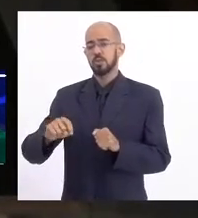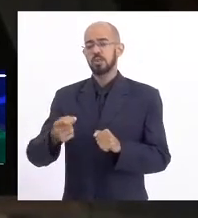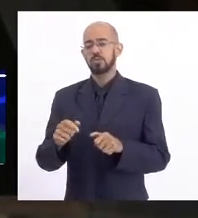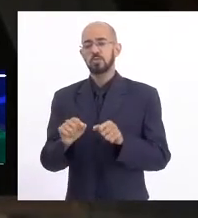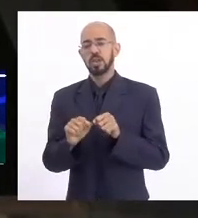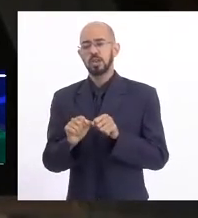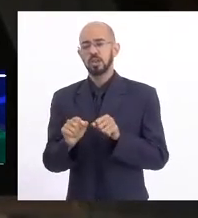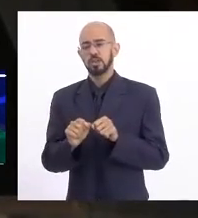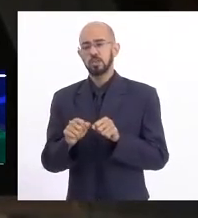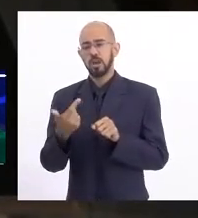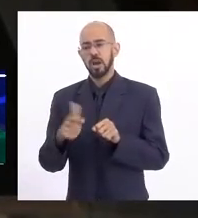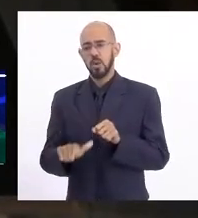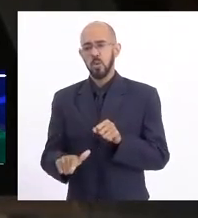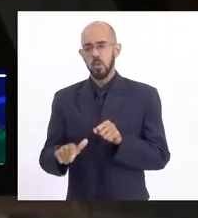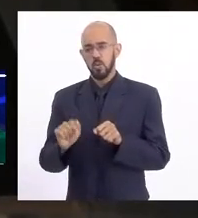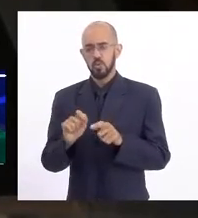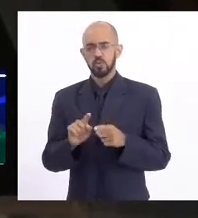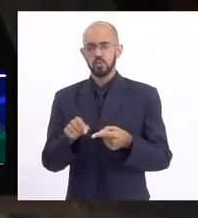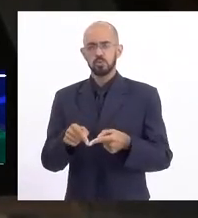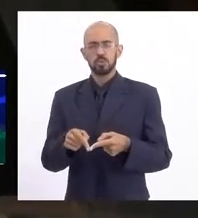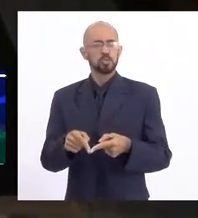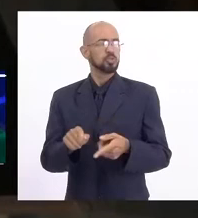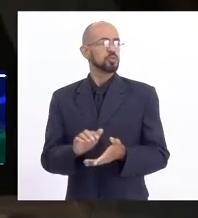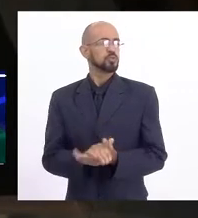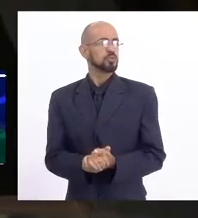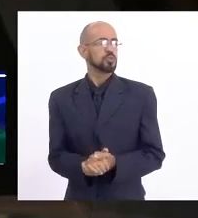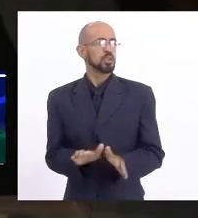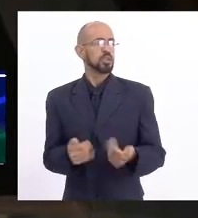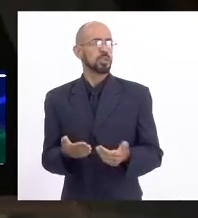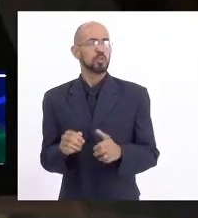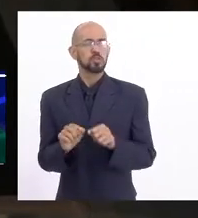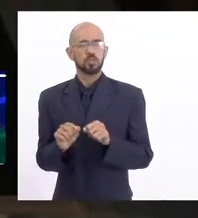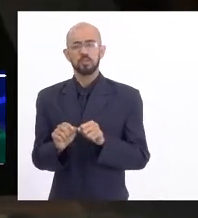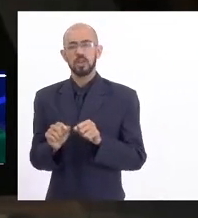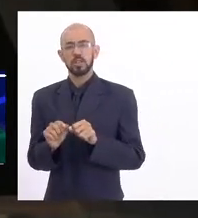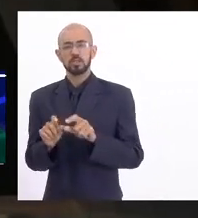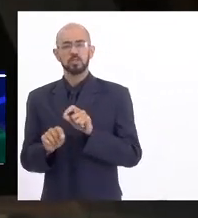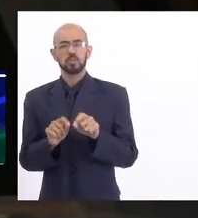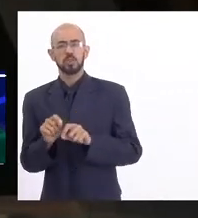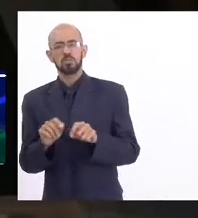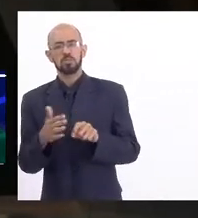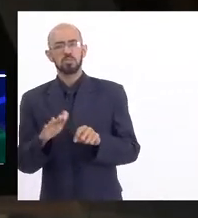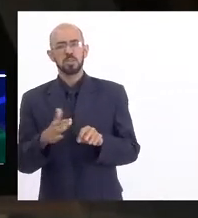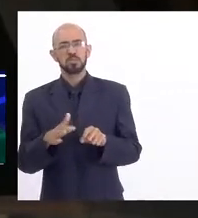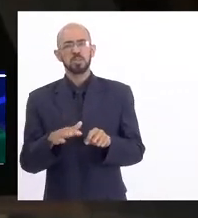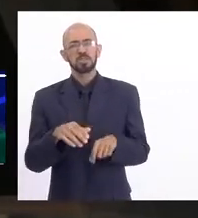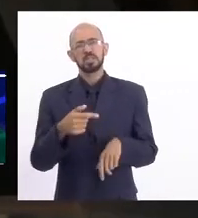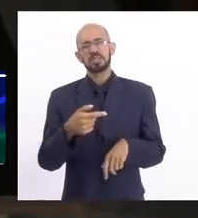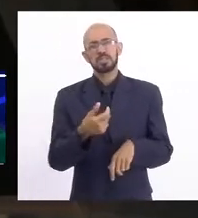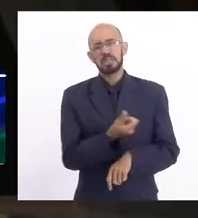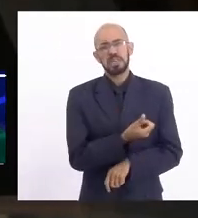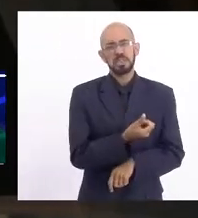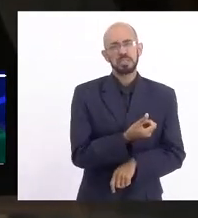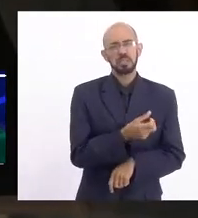destinadas a outras finalidades. Então, isso causou, ao longo de aproximadamente 6 ou 7 anos,